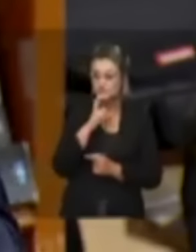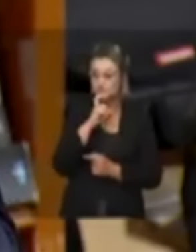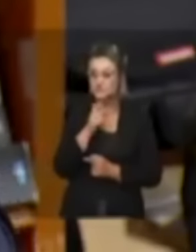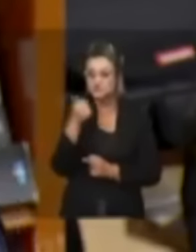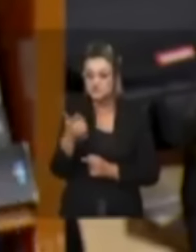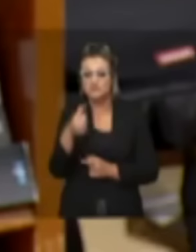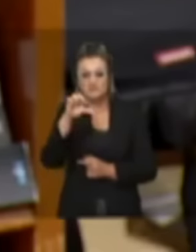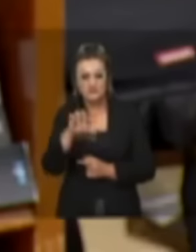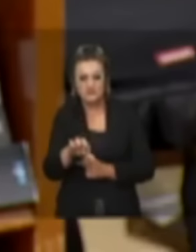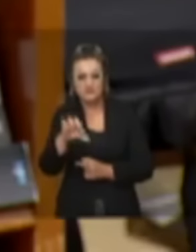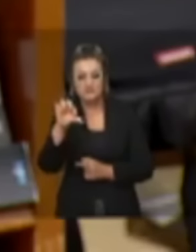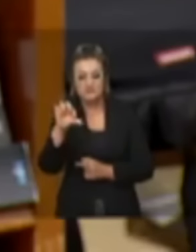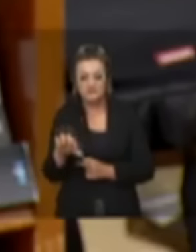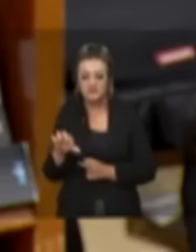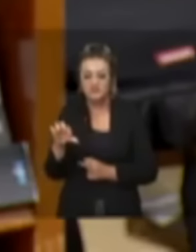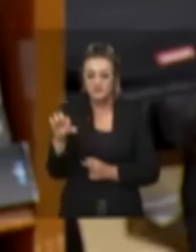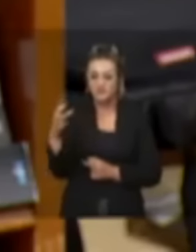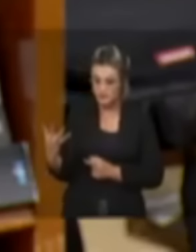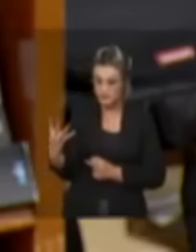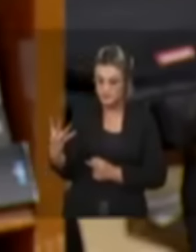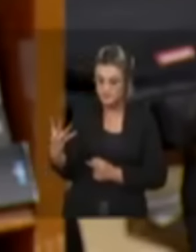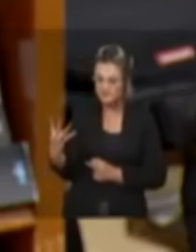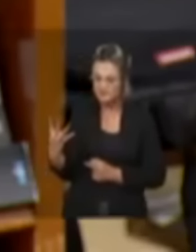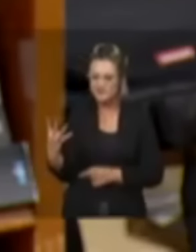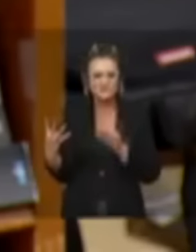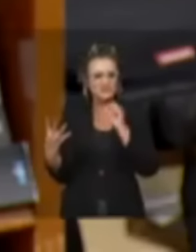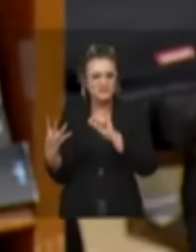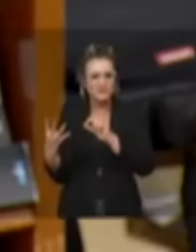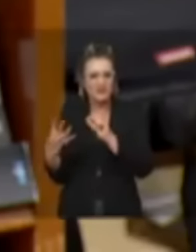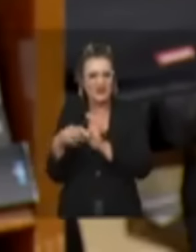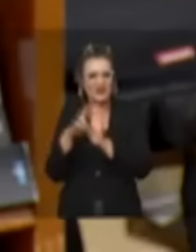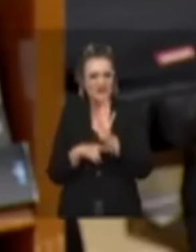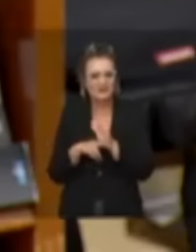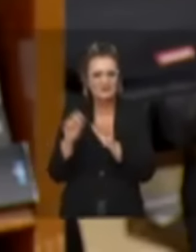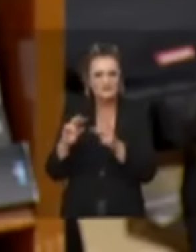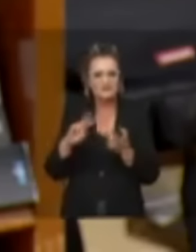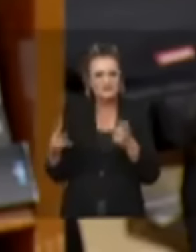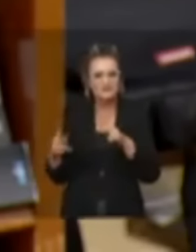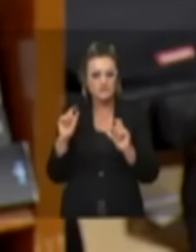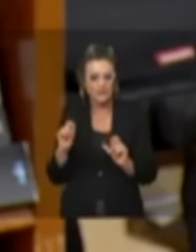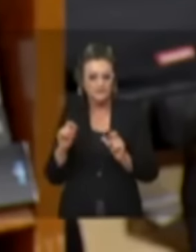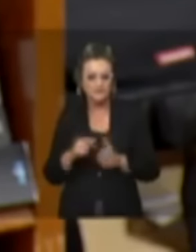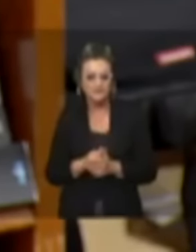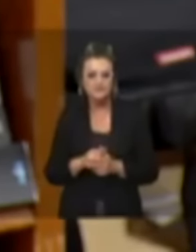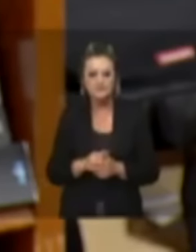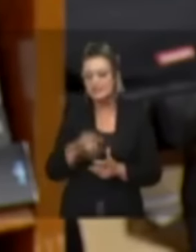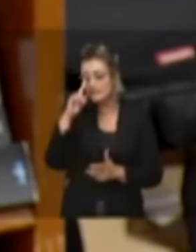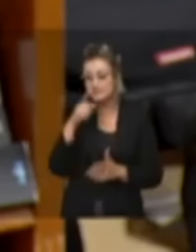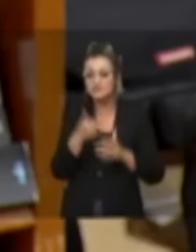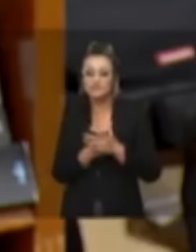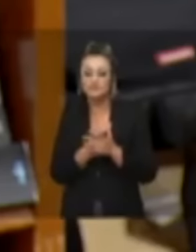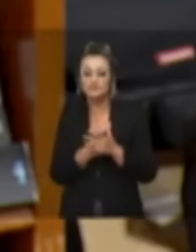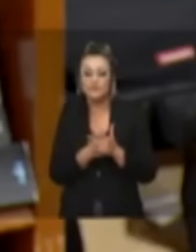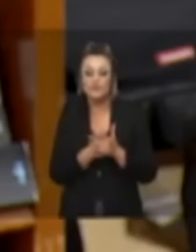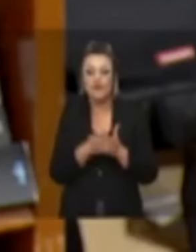de 1994 o que que fez a regra de transição ela estabeleceu um